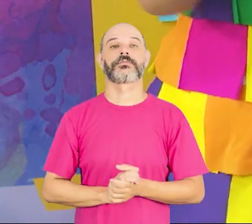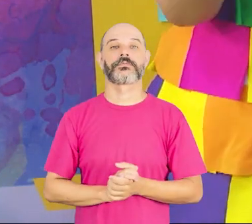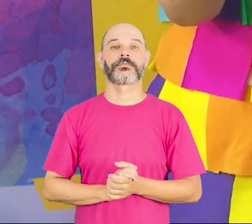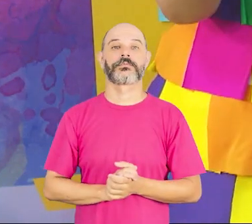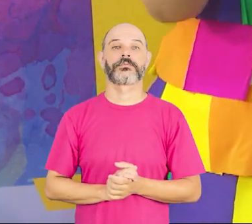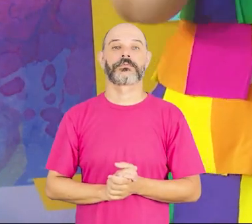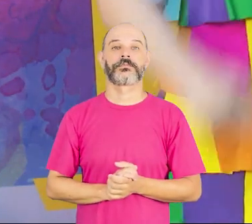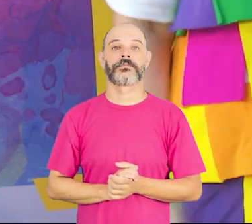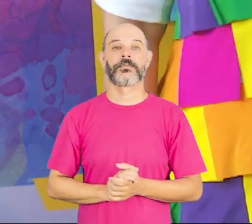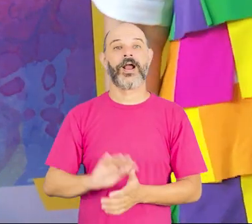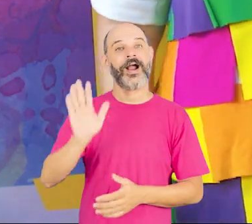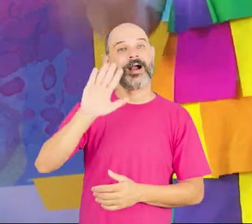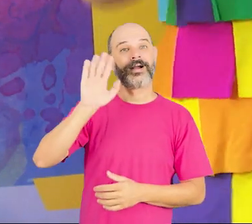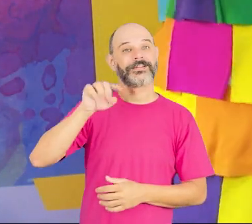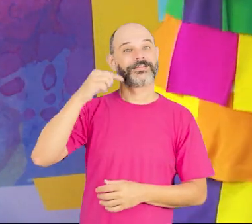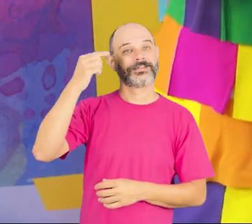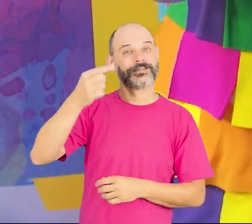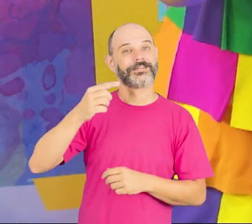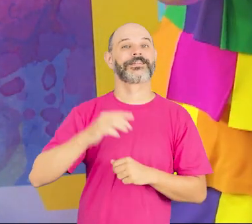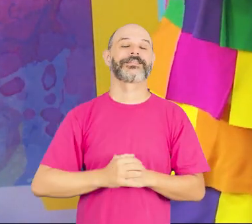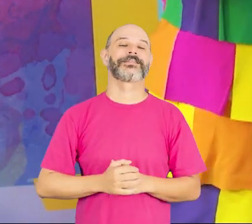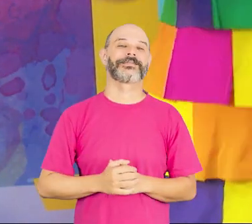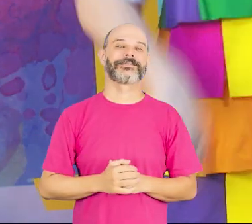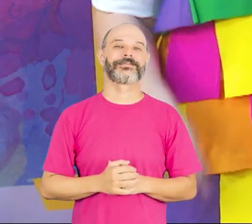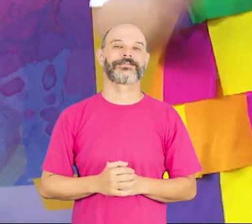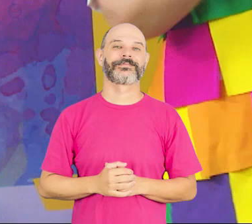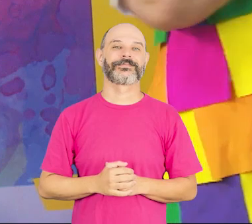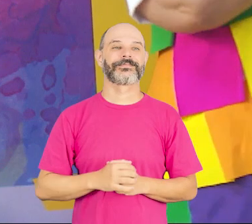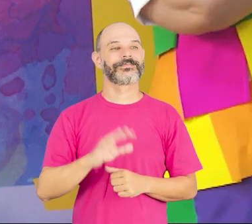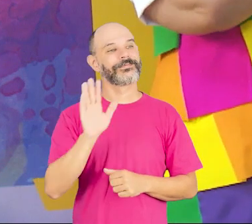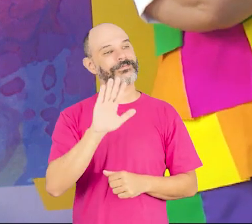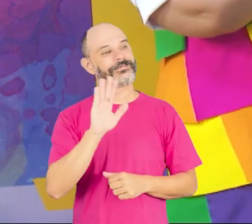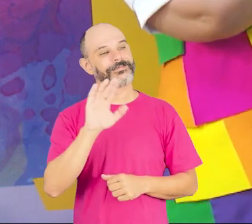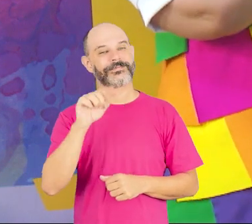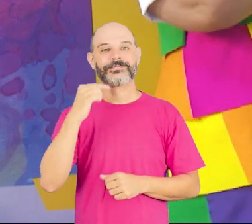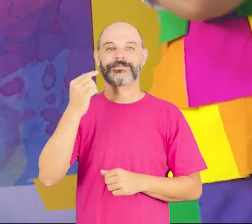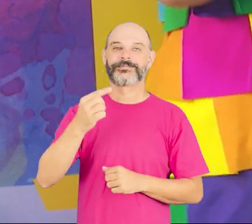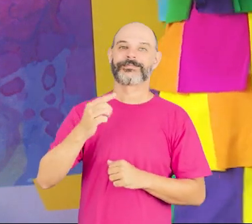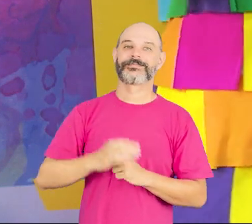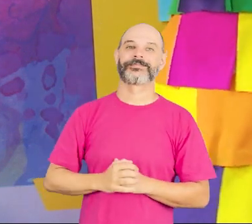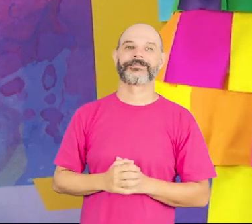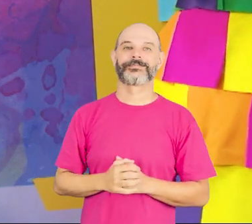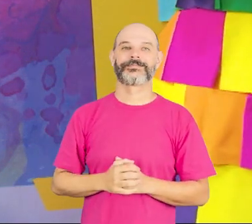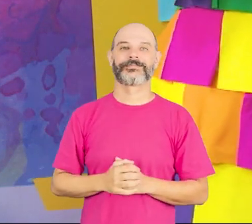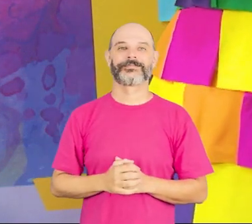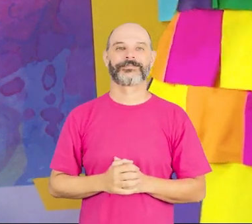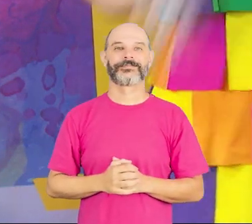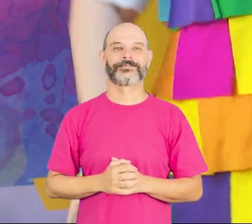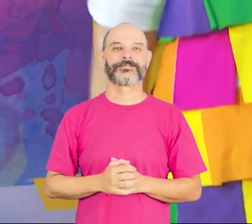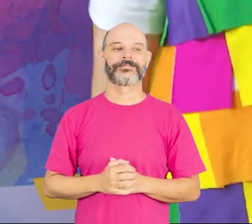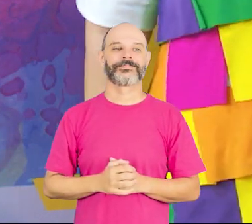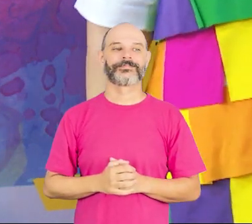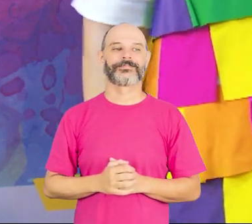tus hermanas. Hasta luego! Hasta luego!